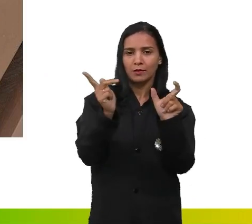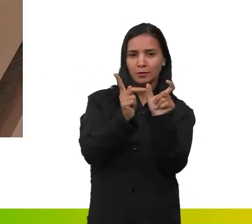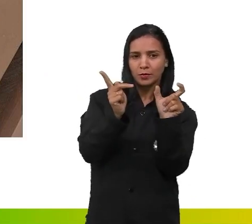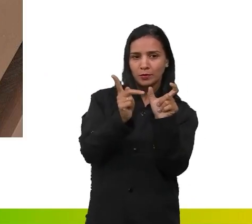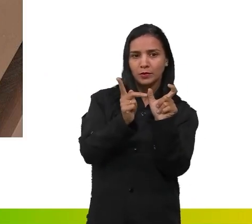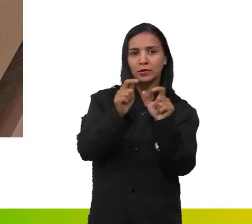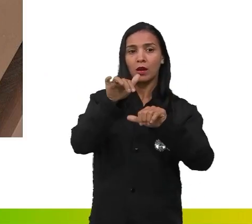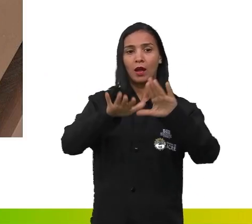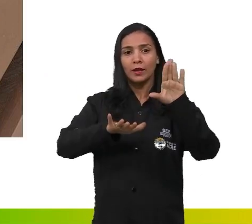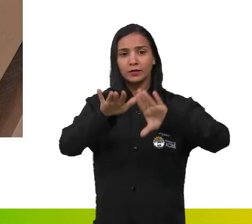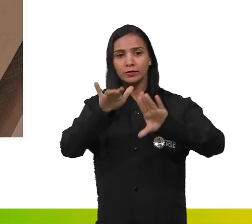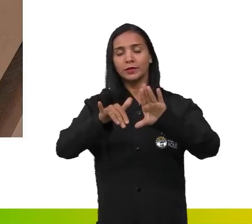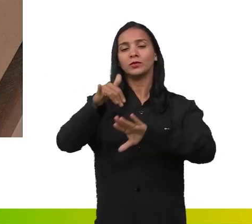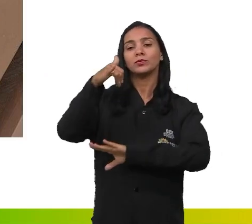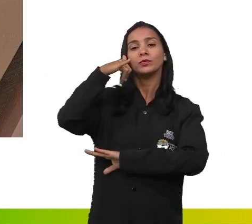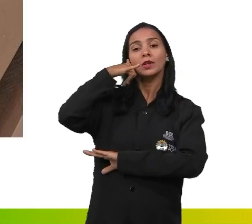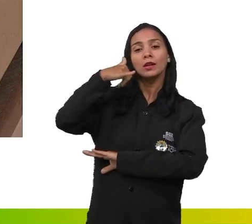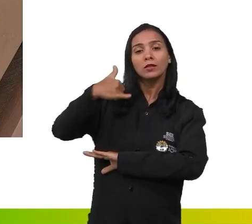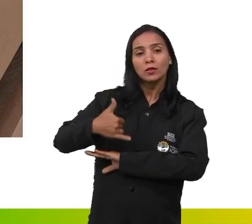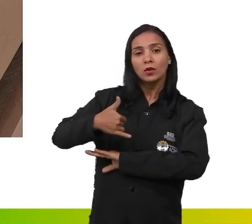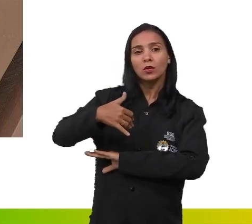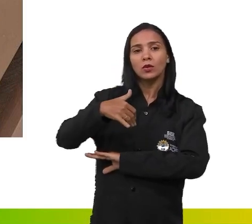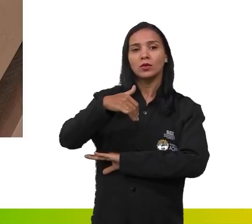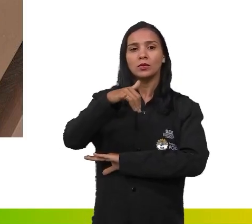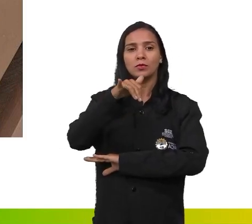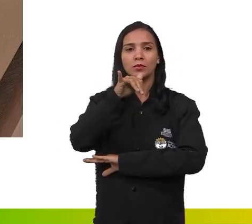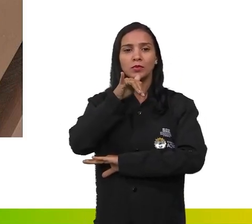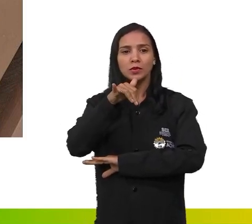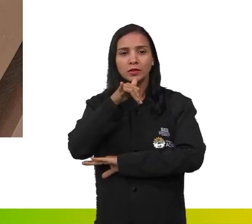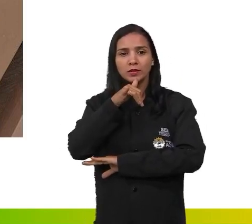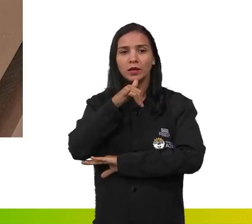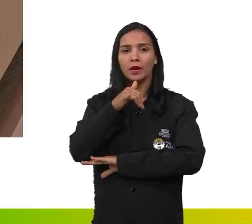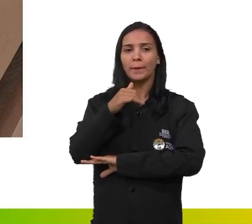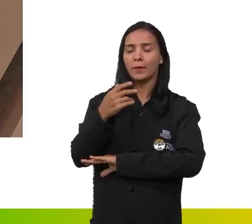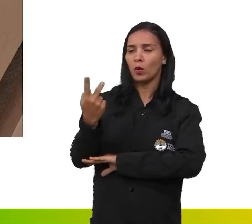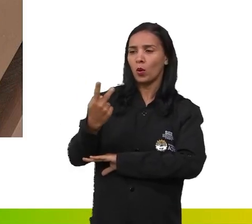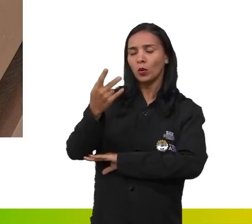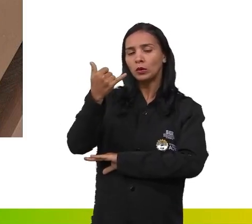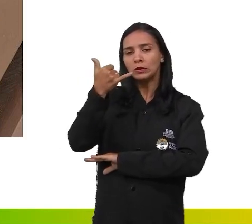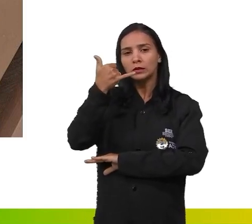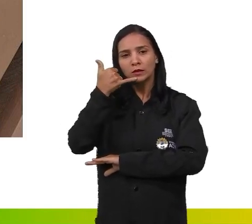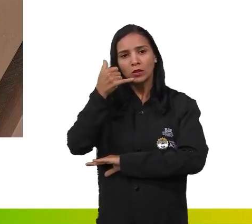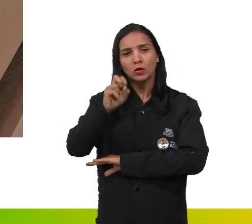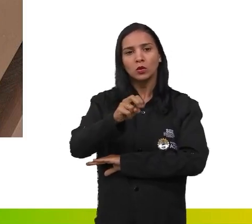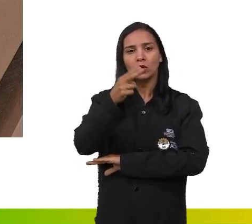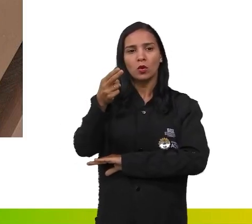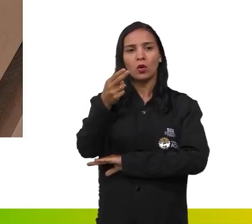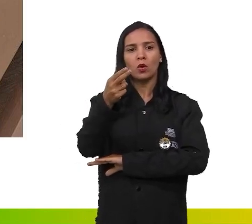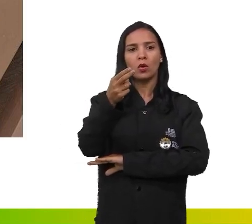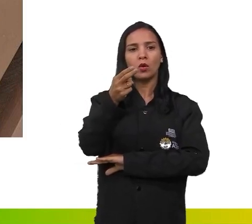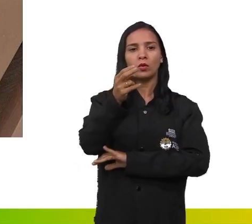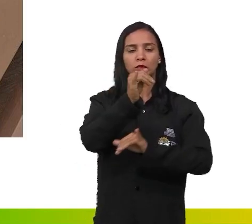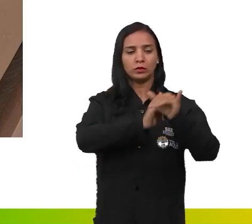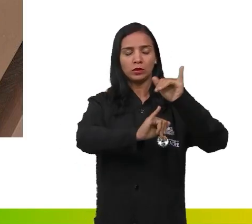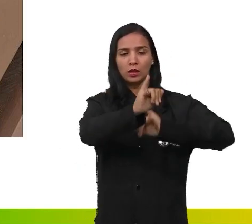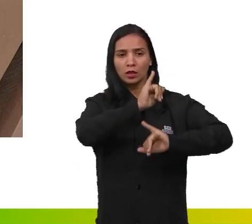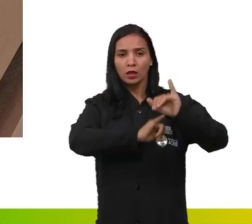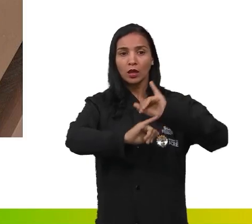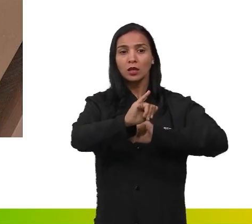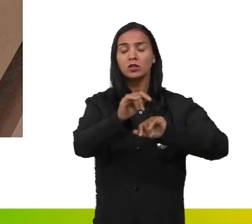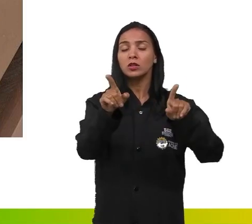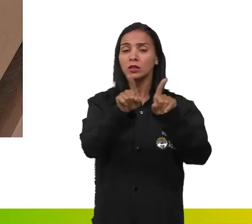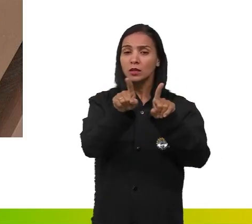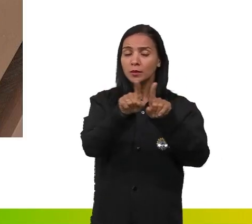ao telefone, on the internet, na internet, e com alguns meios de